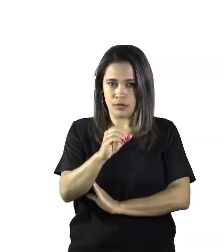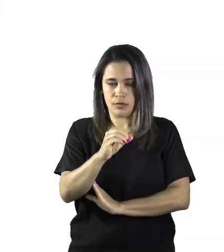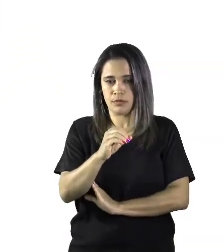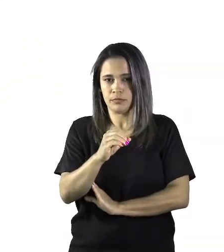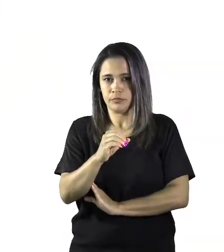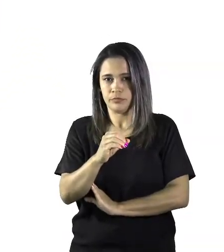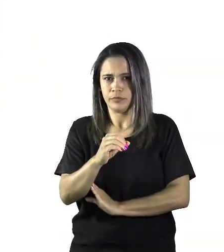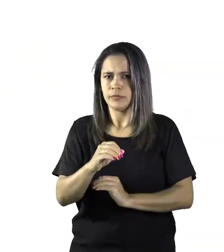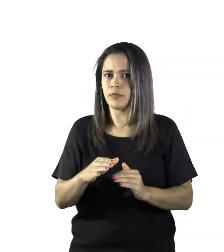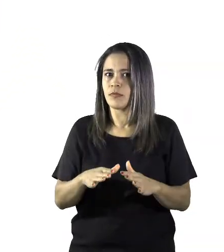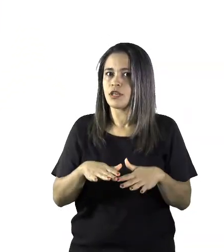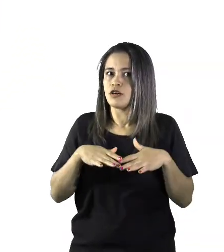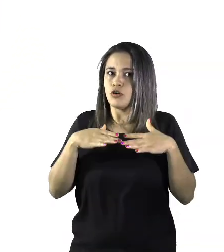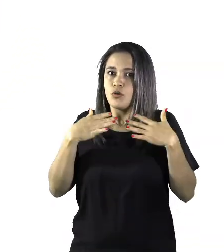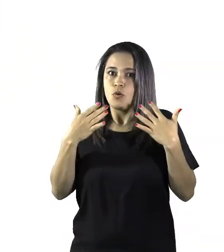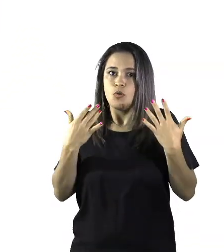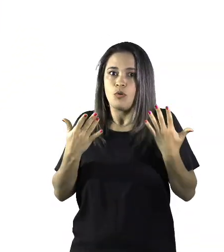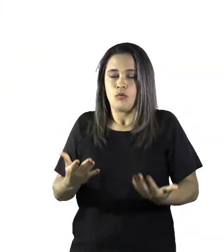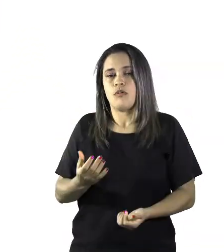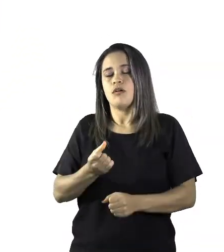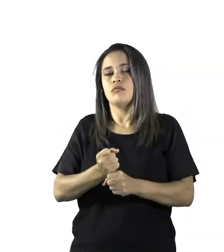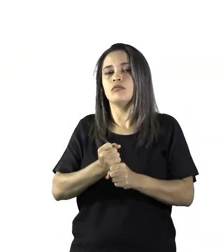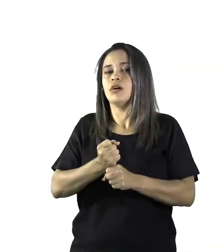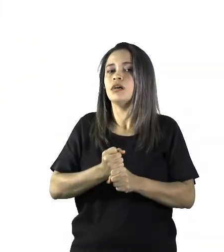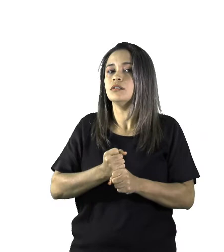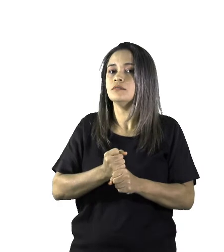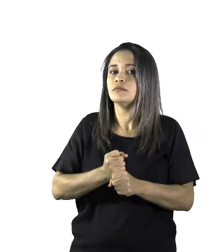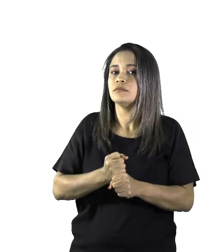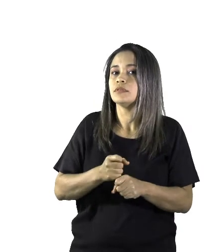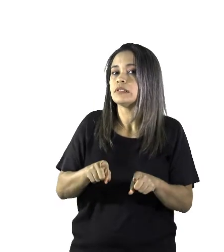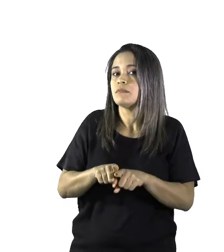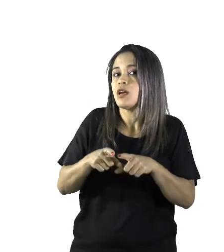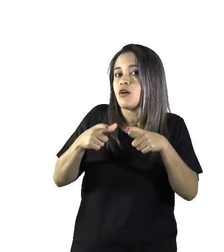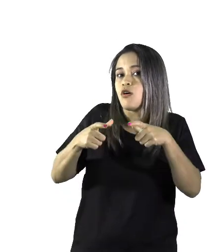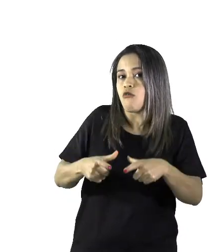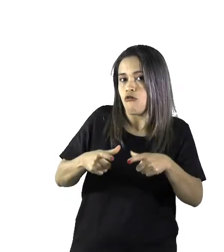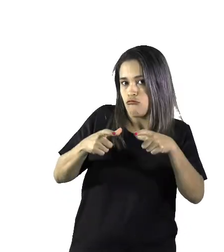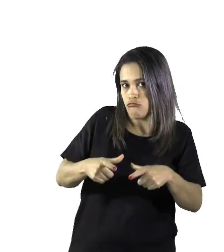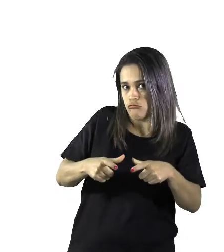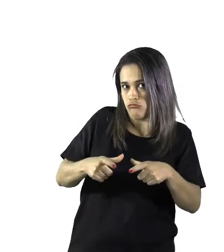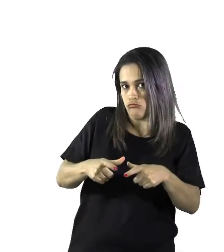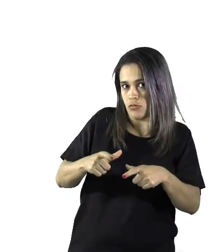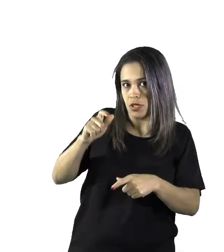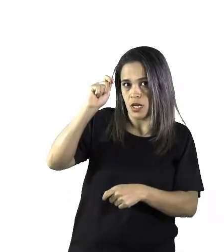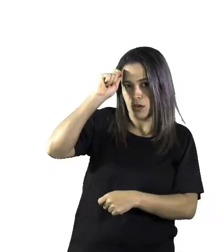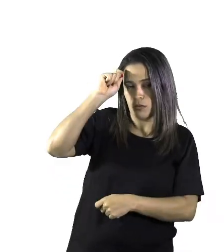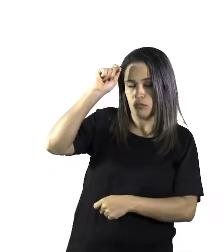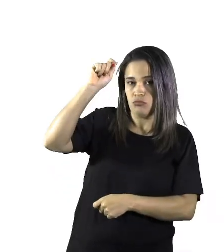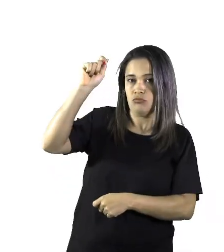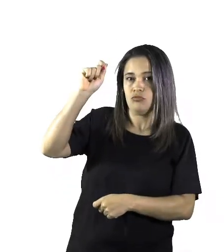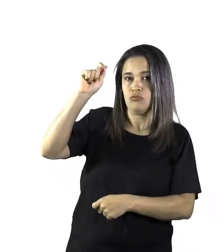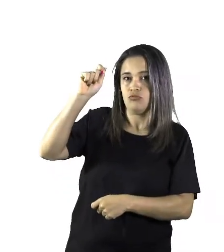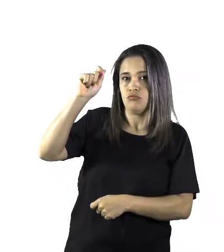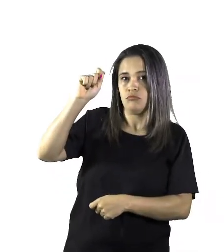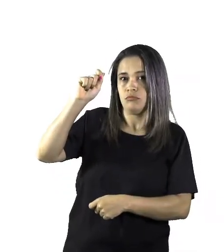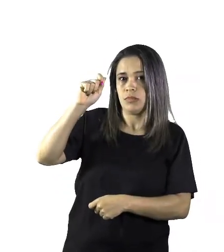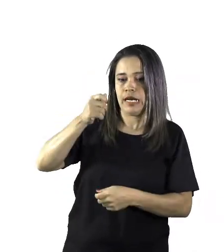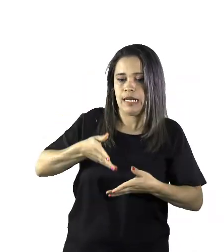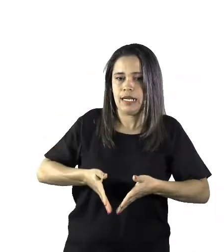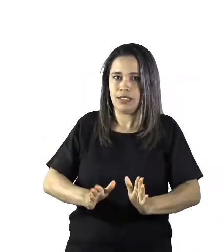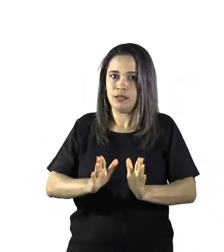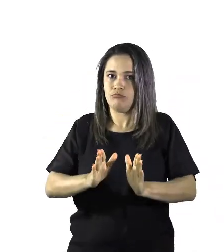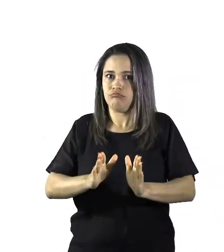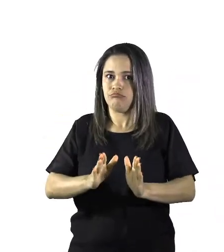em que ano e onde a escritora Ana Maria Machado nasceu?